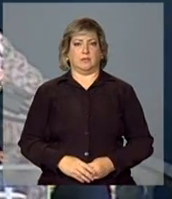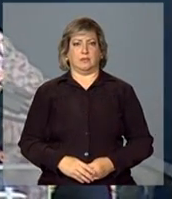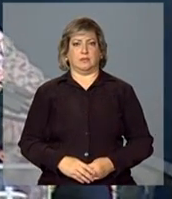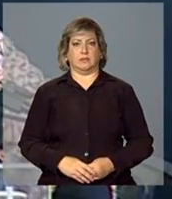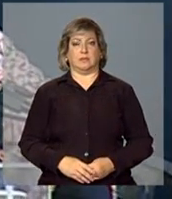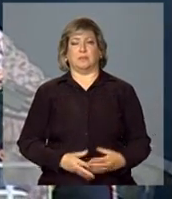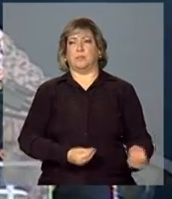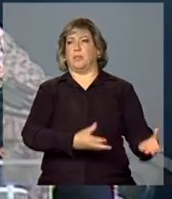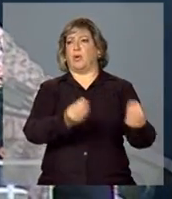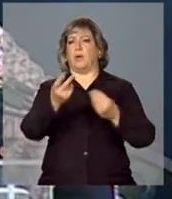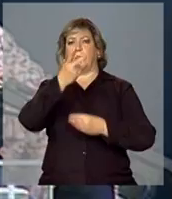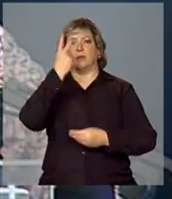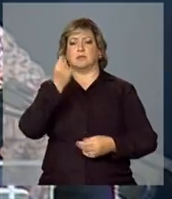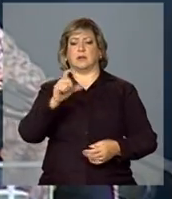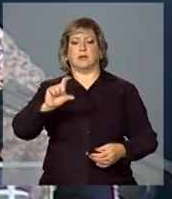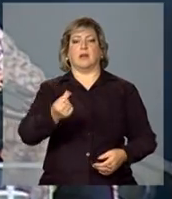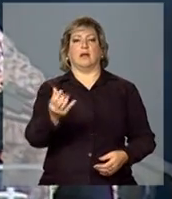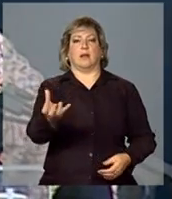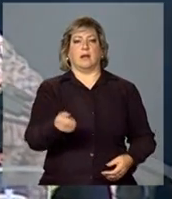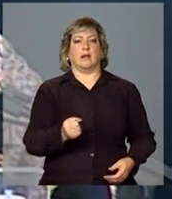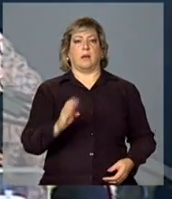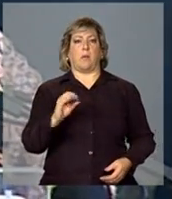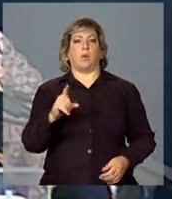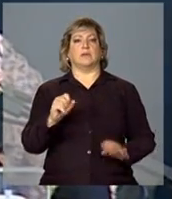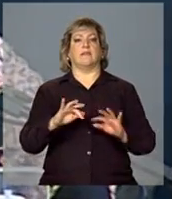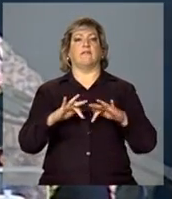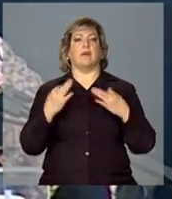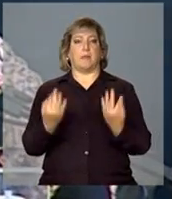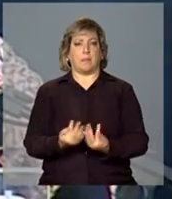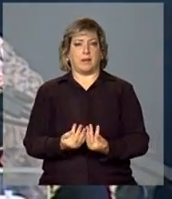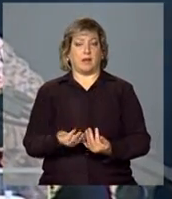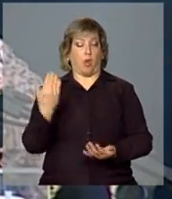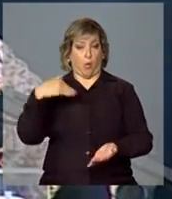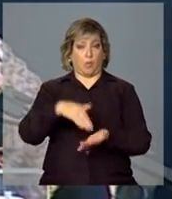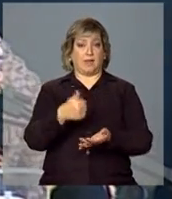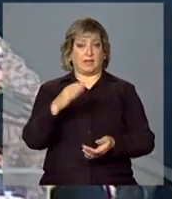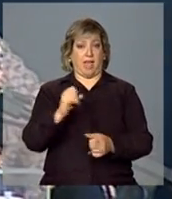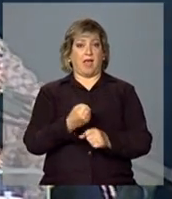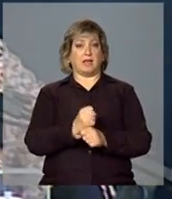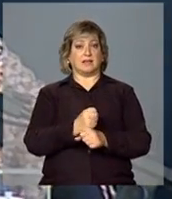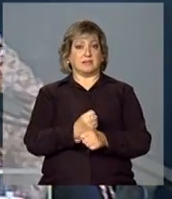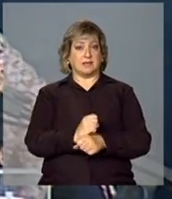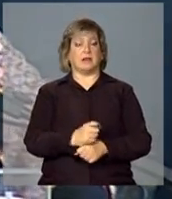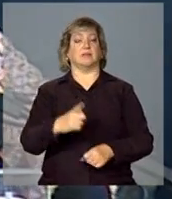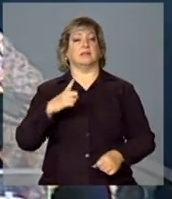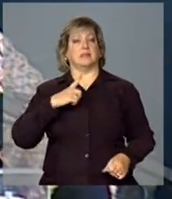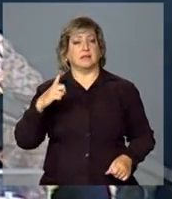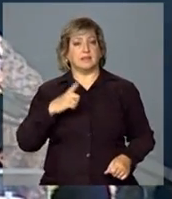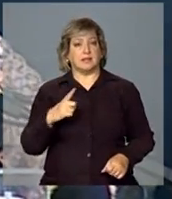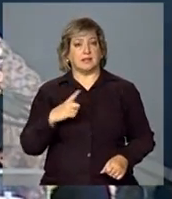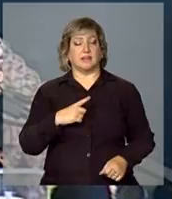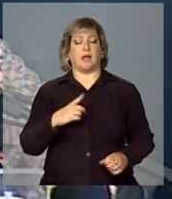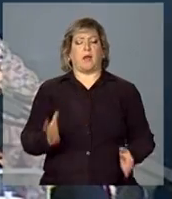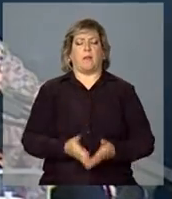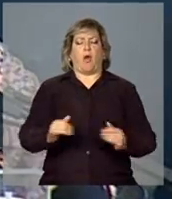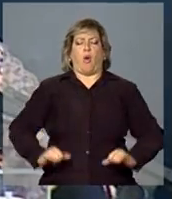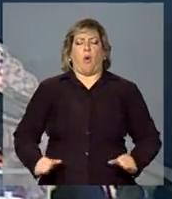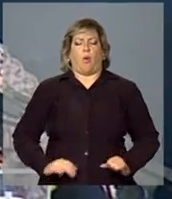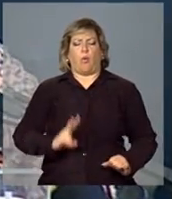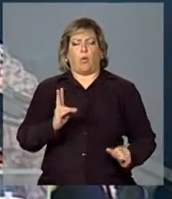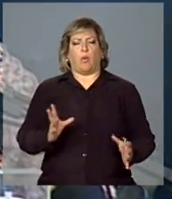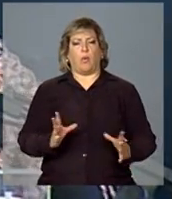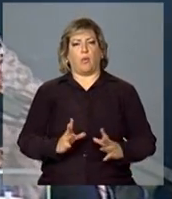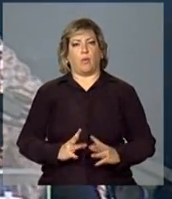aos milhões de brasileiros que nos últimos 10 anos estão saindo da pobreza